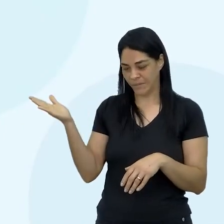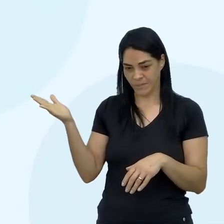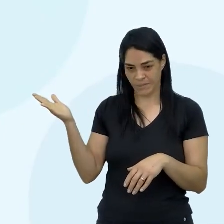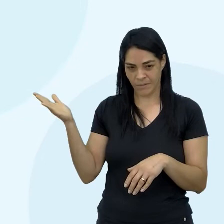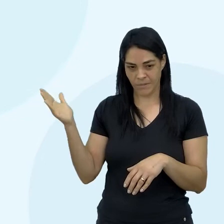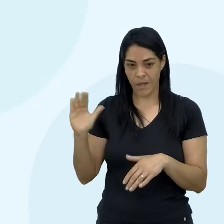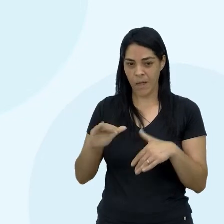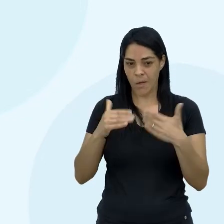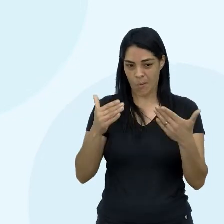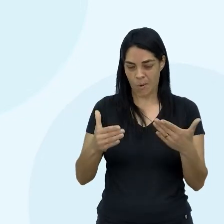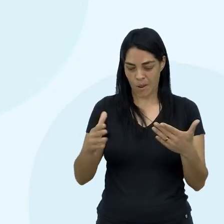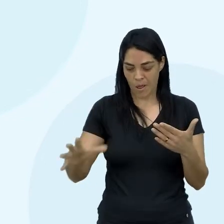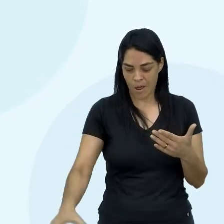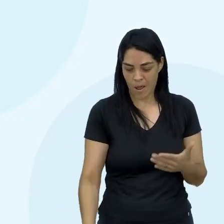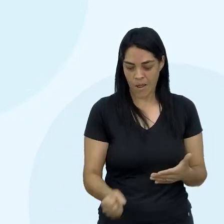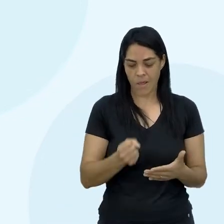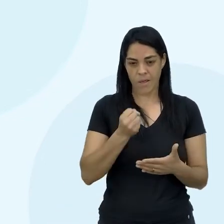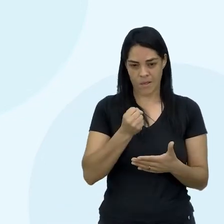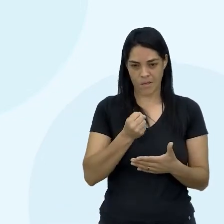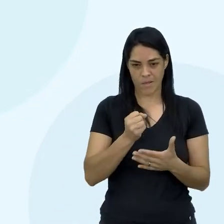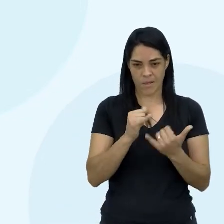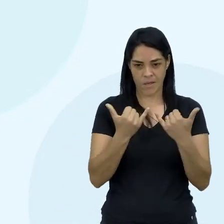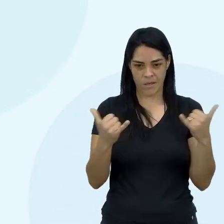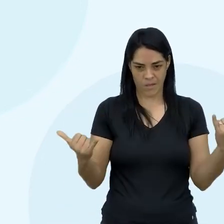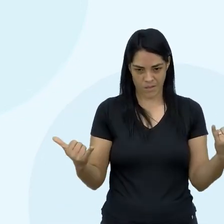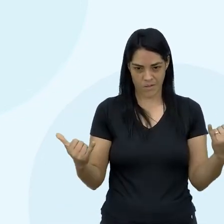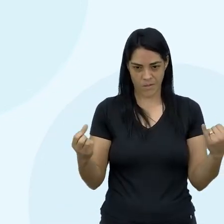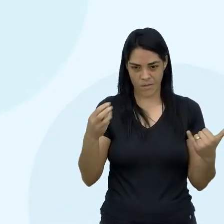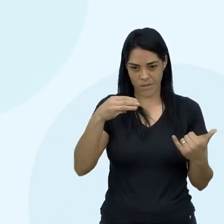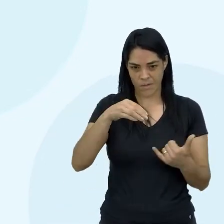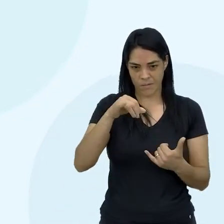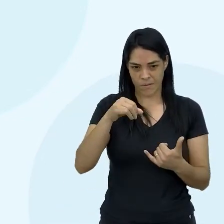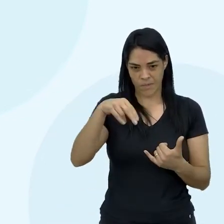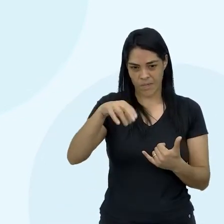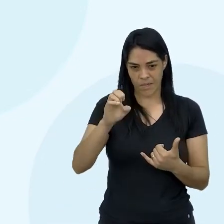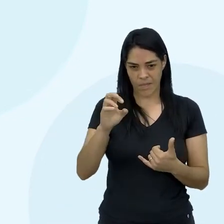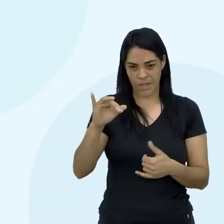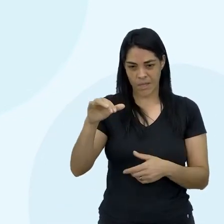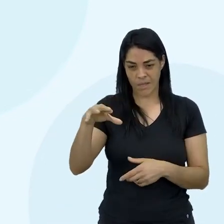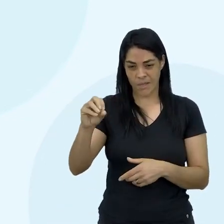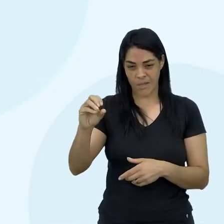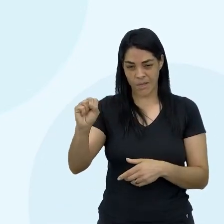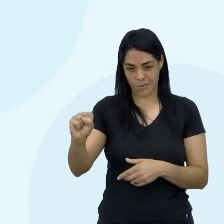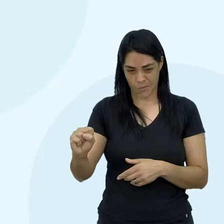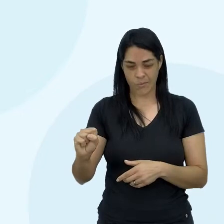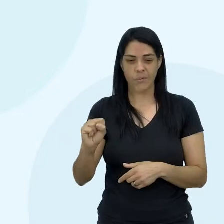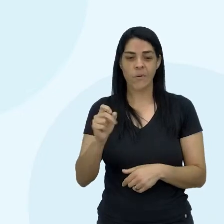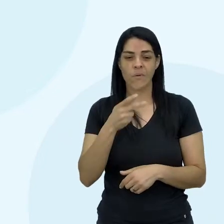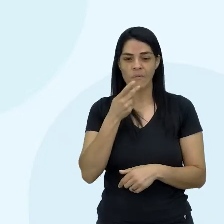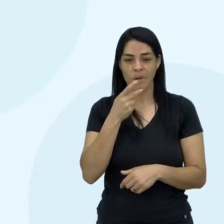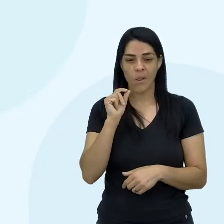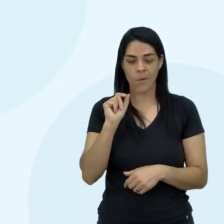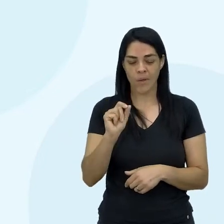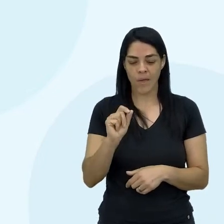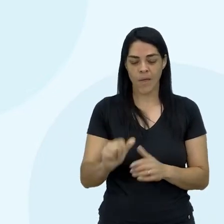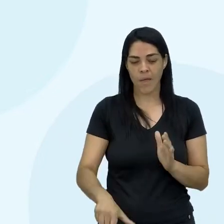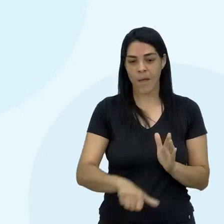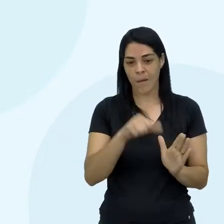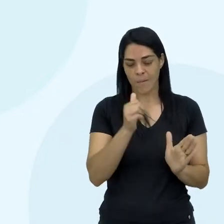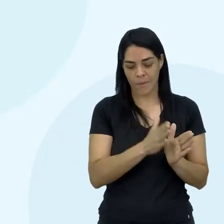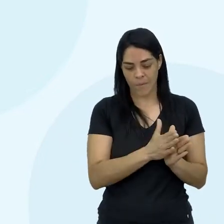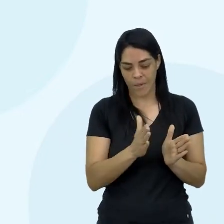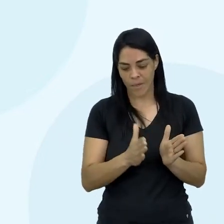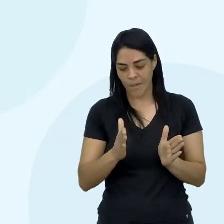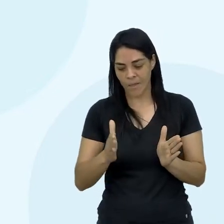da natureza energia e minérios, a gente está falando da primeira etapa produtiva, que o